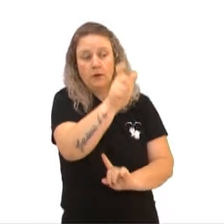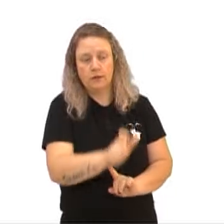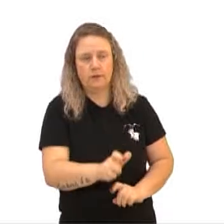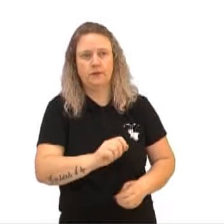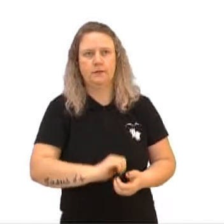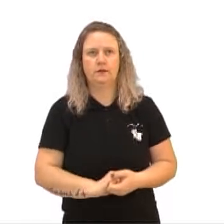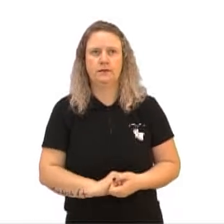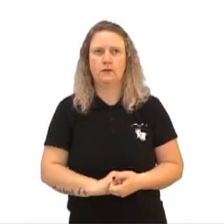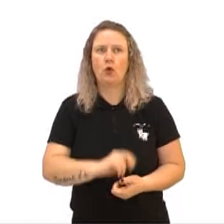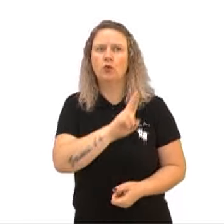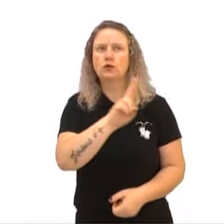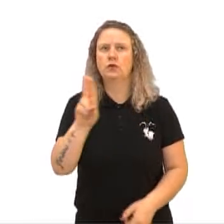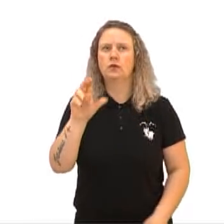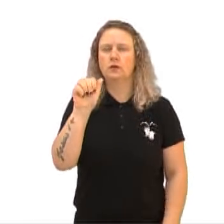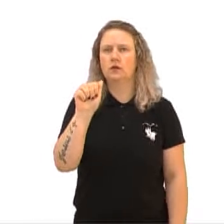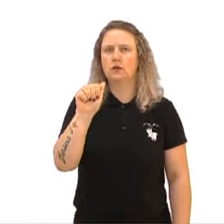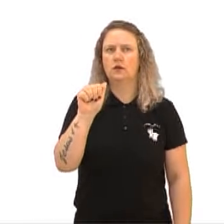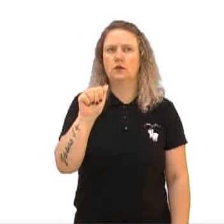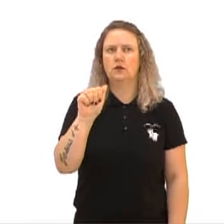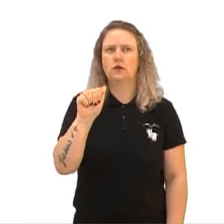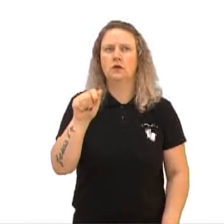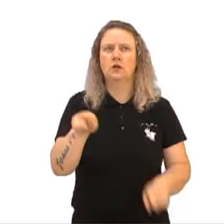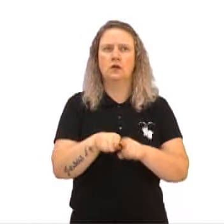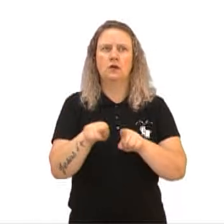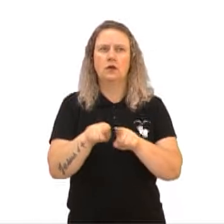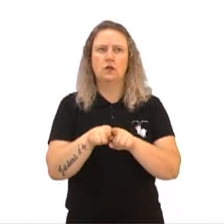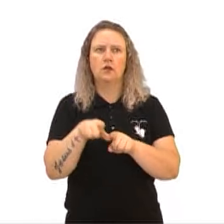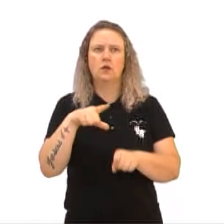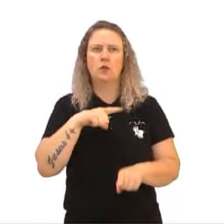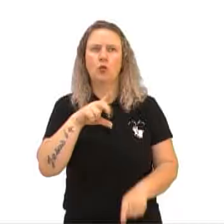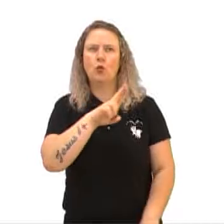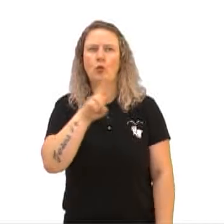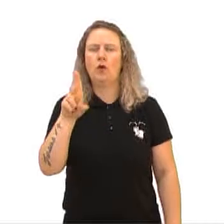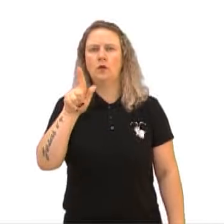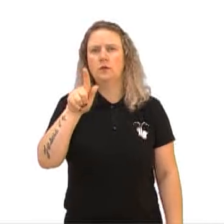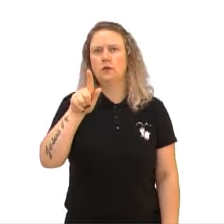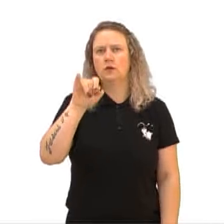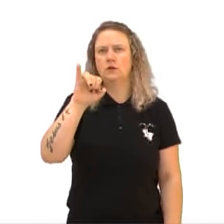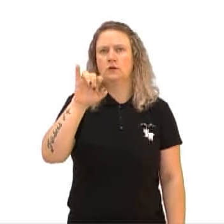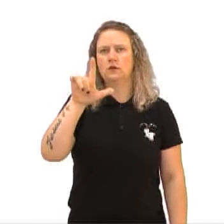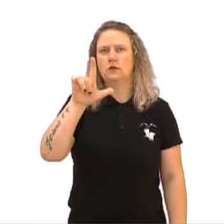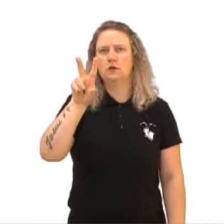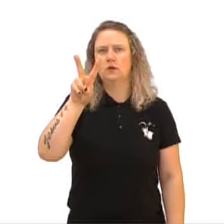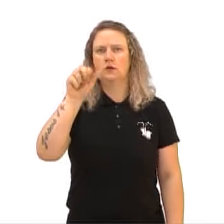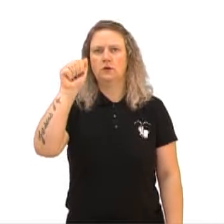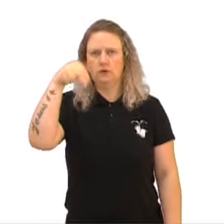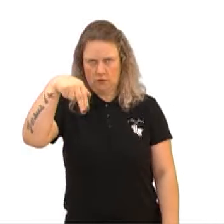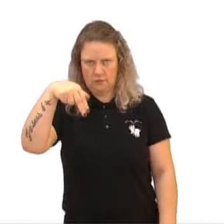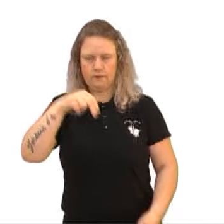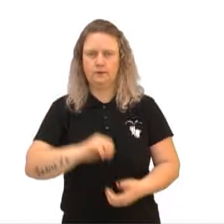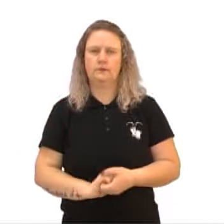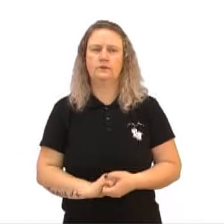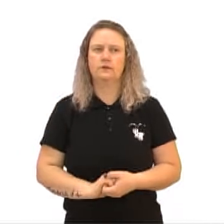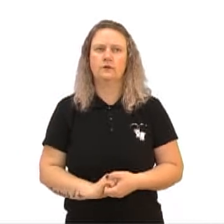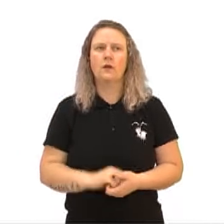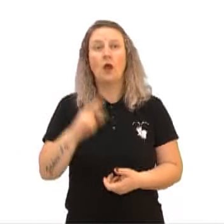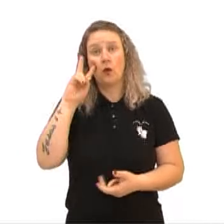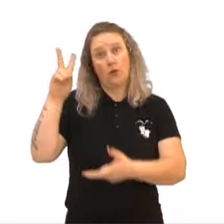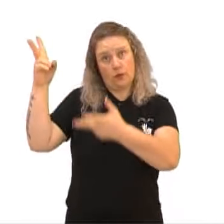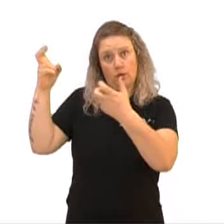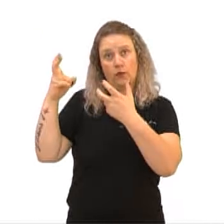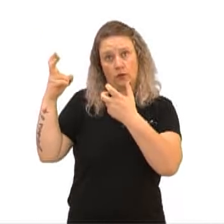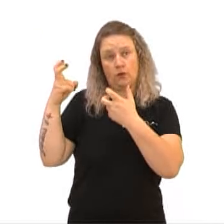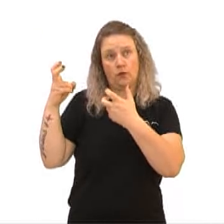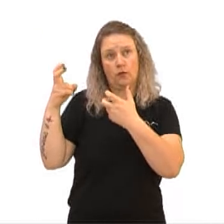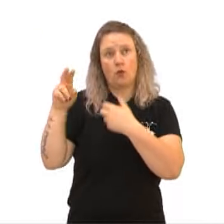é o Gilvan Samico. Então essa gravura nós já vimos em uma outra aula, né, que é o